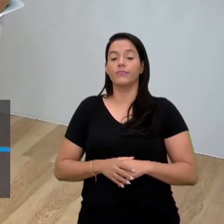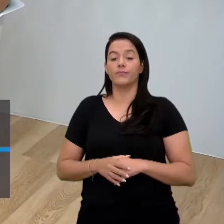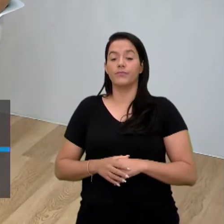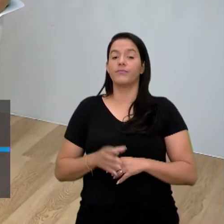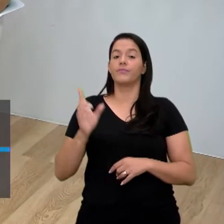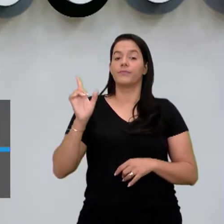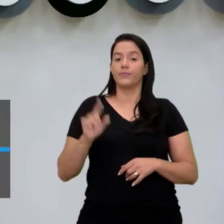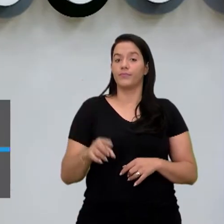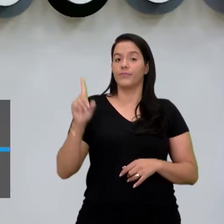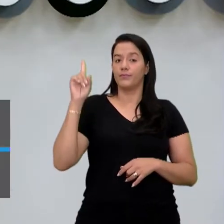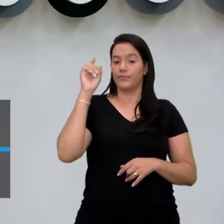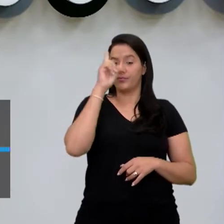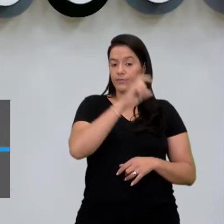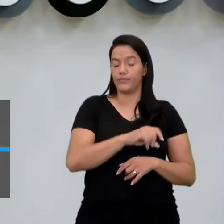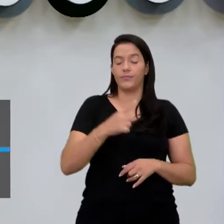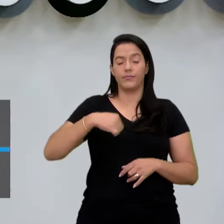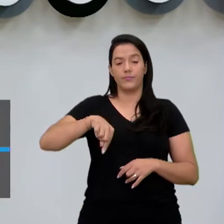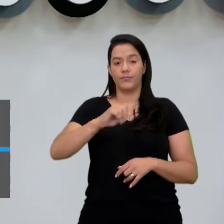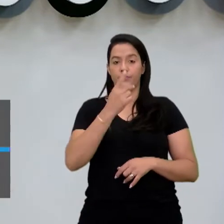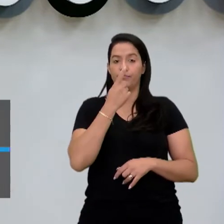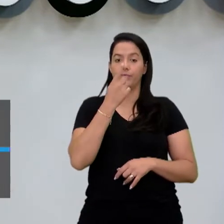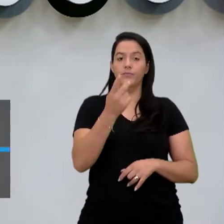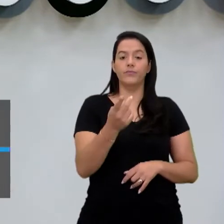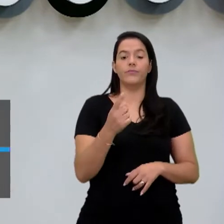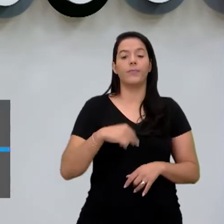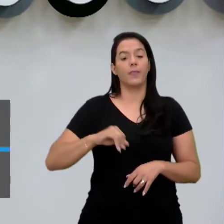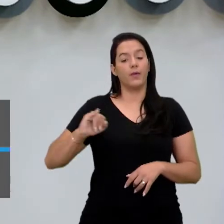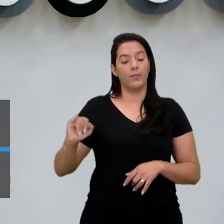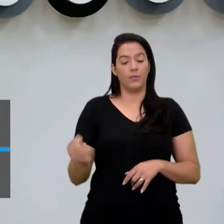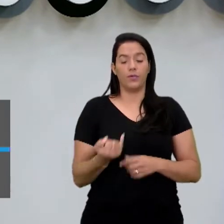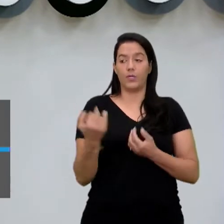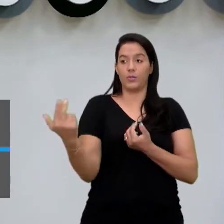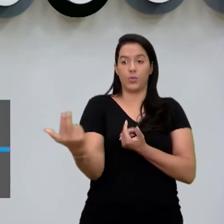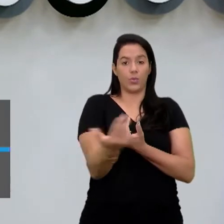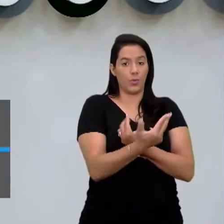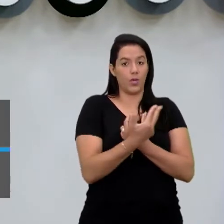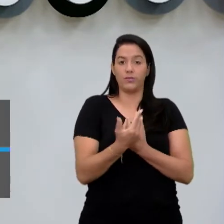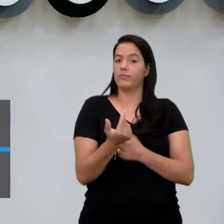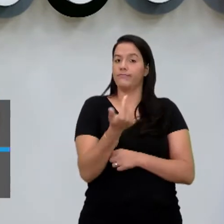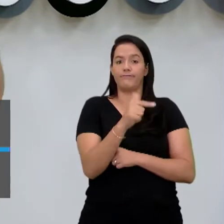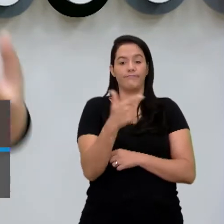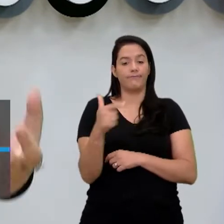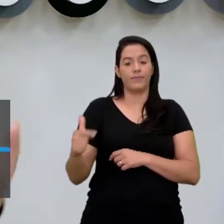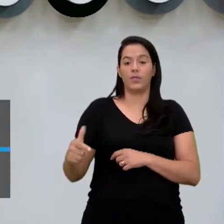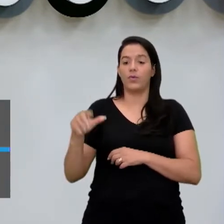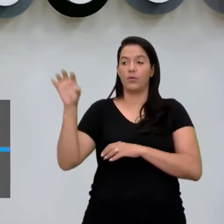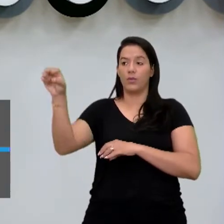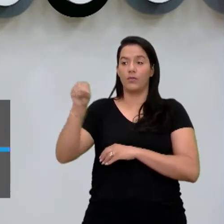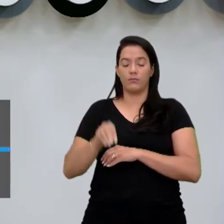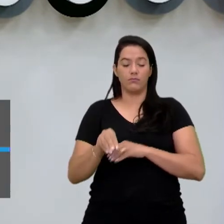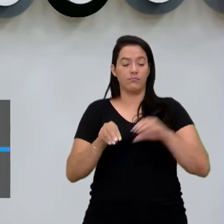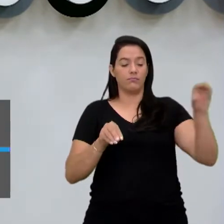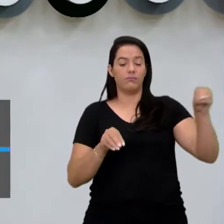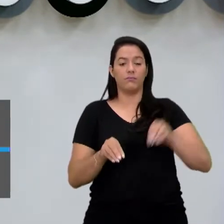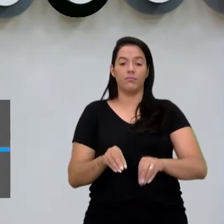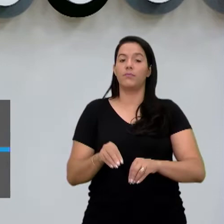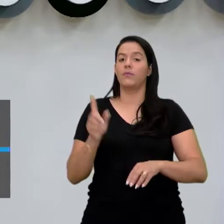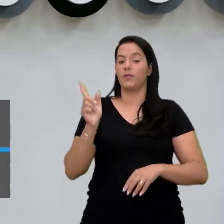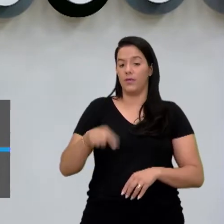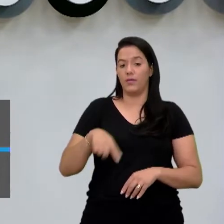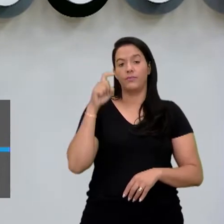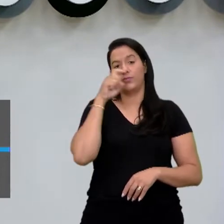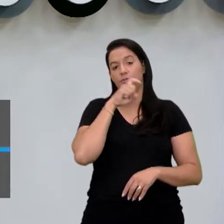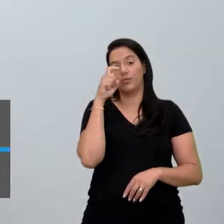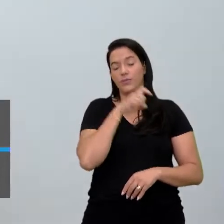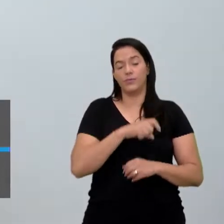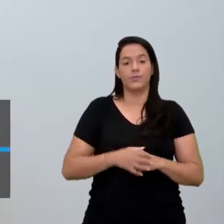muito complicado. E a gente dizer que essas pessoas têm as mesmas oportunidades quando elas são alocadas em outro lugar, É uma grande mentira.